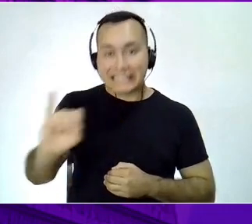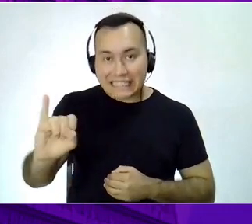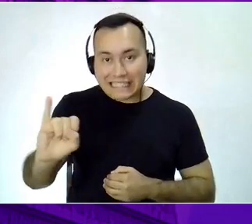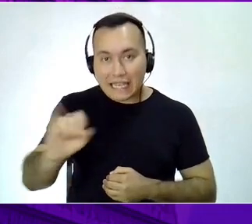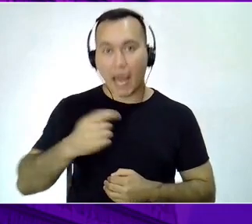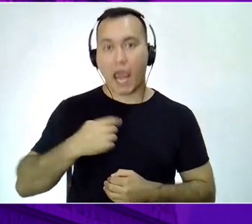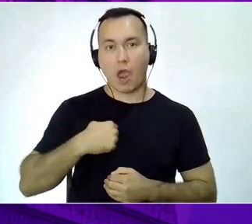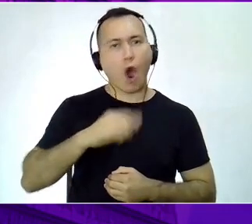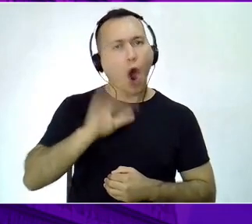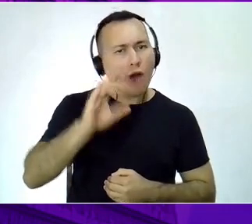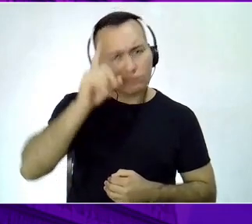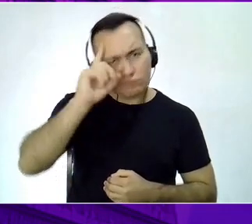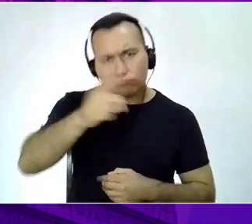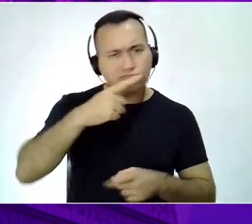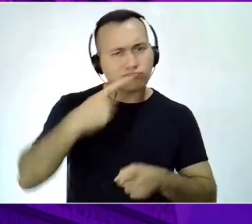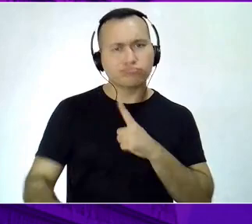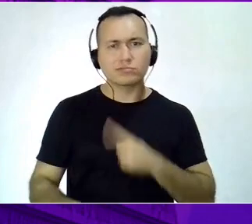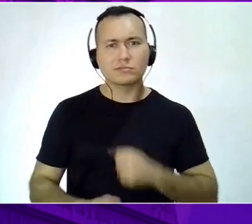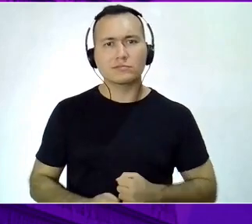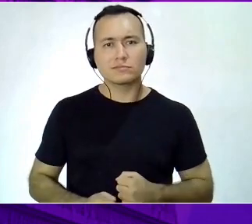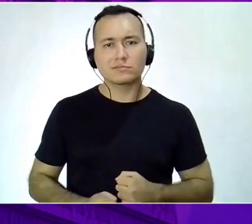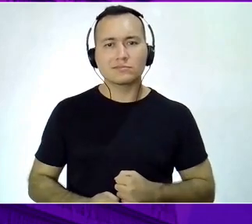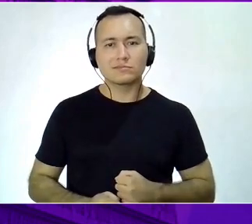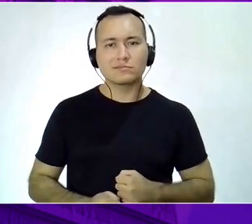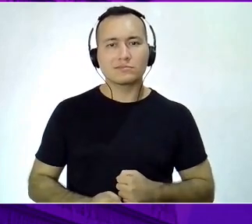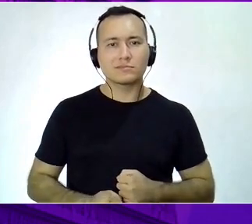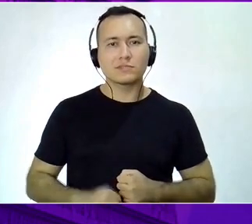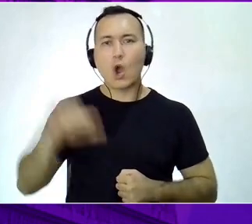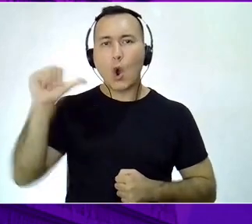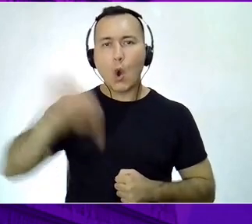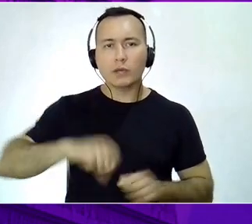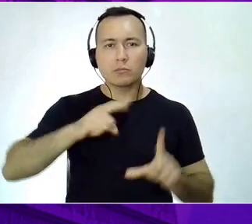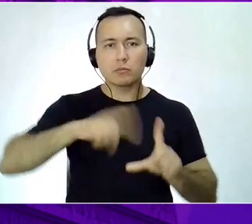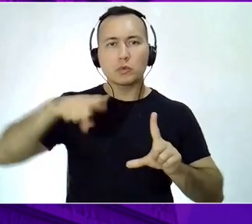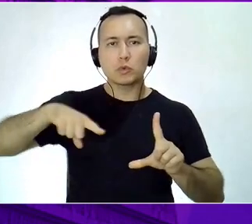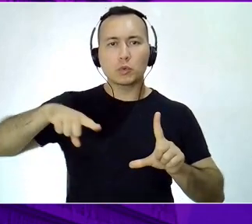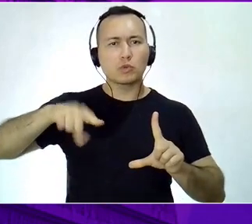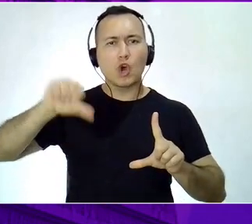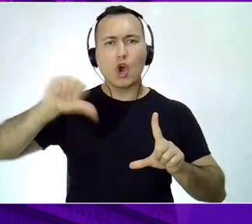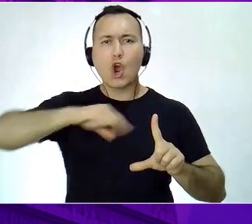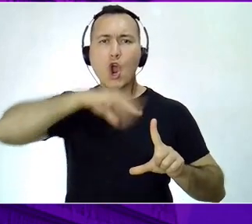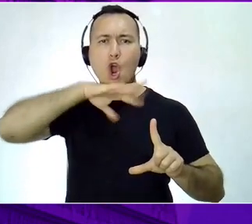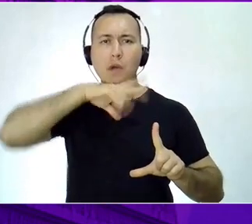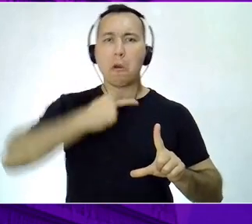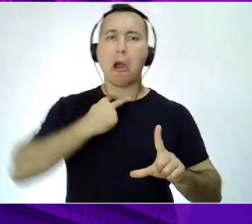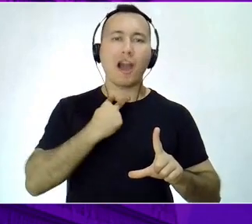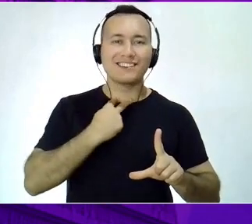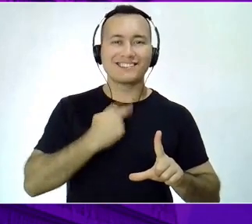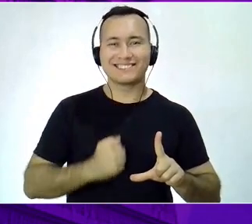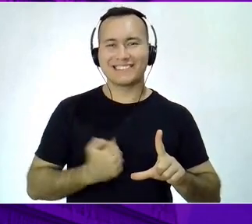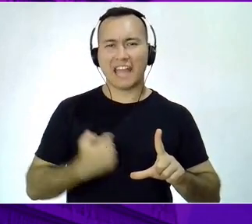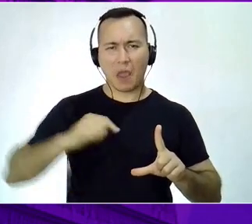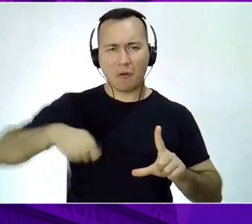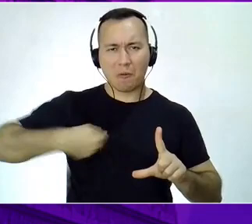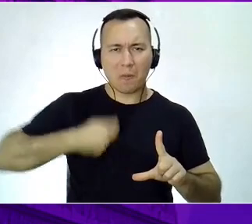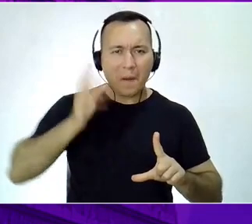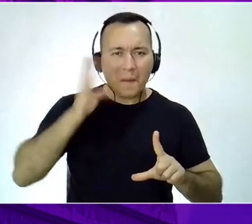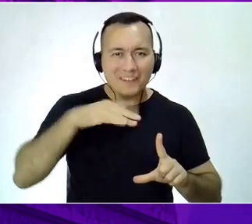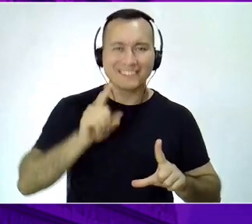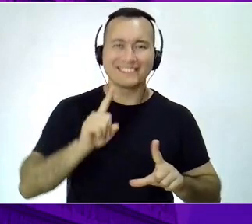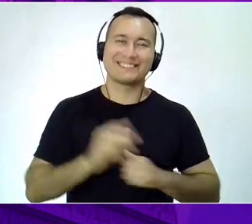Eu gesticulo tanto que eu sempre bato a minha meta de passos no meio das palestras, de tanto que eu balanço o braço e ele acha que eu estou